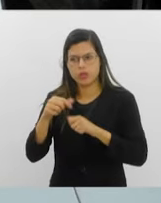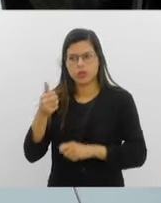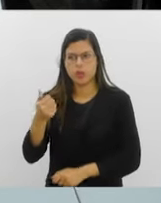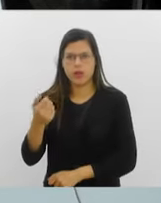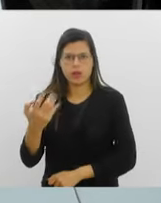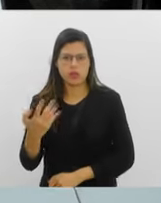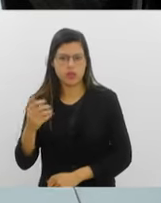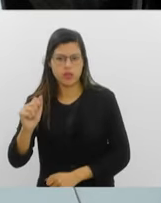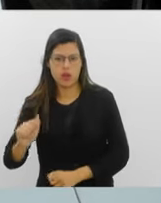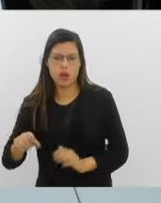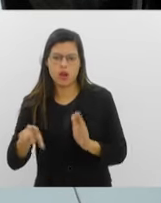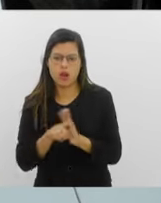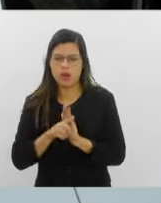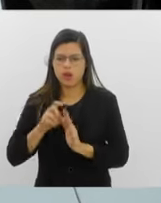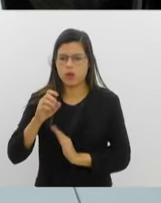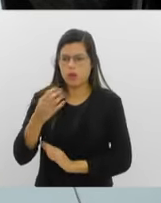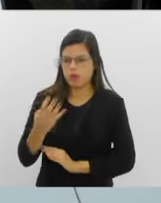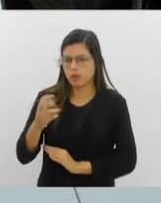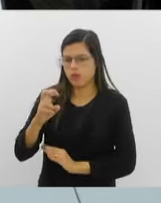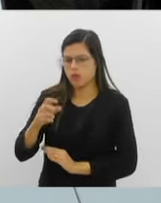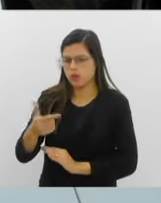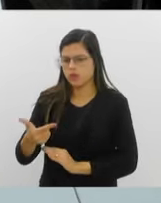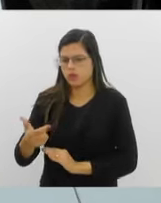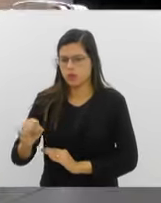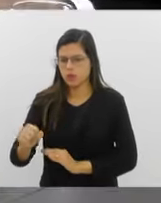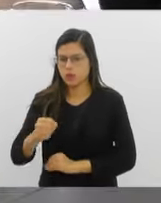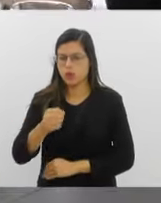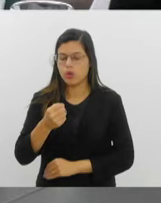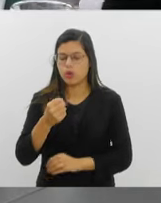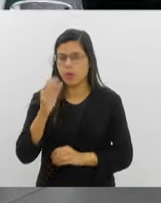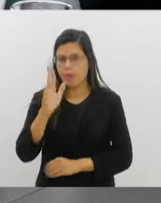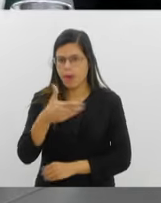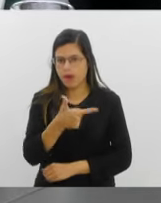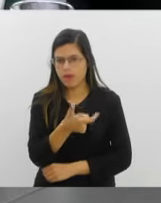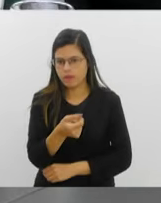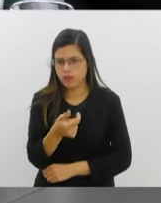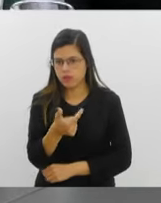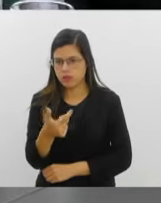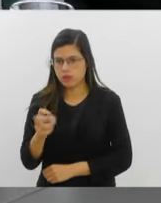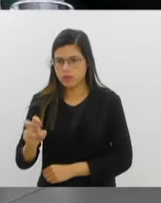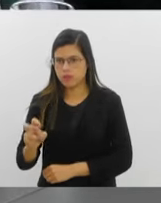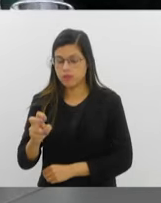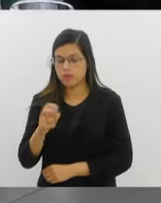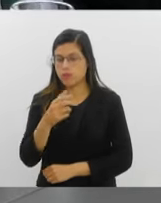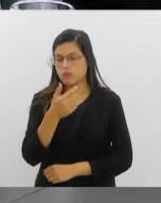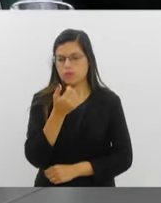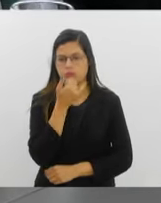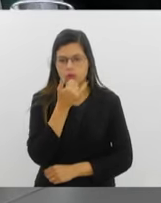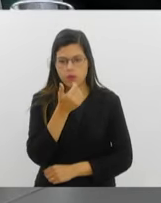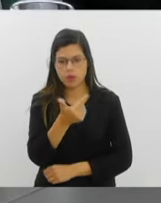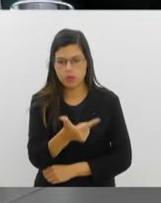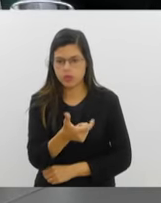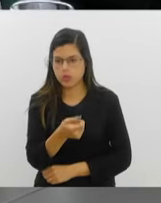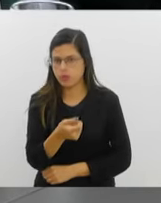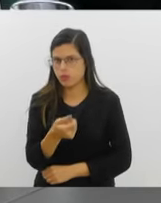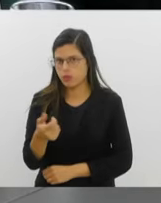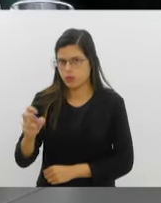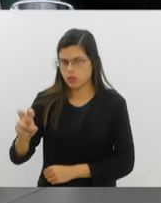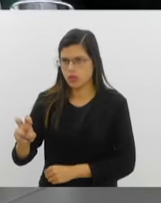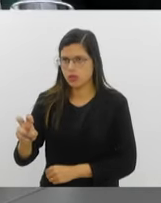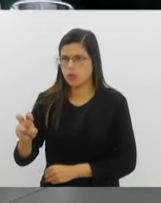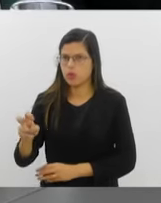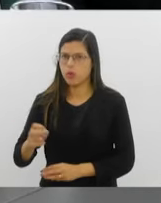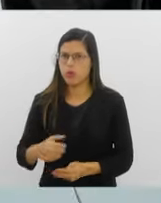Lei 4.528 de 2005. Esse é... Mas o 14A diz que é obrigatório o Conselho deliberar.